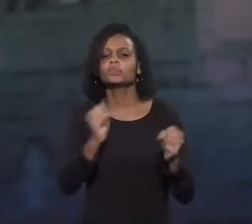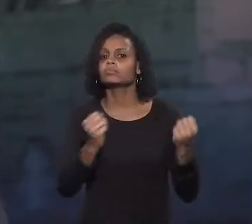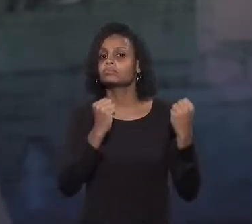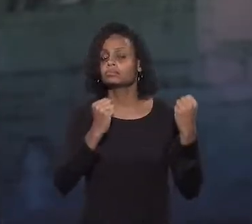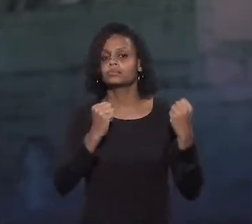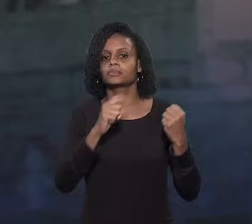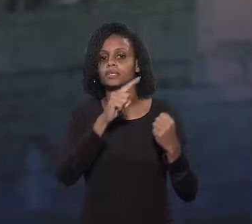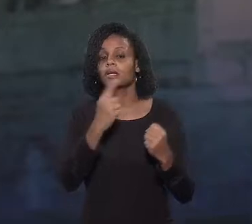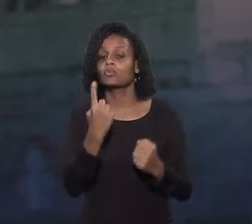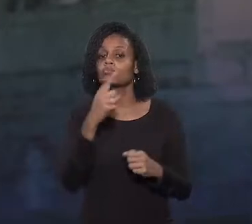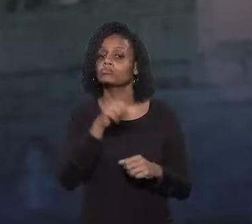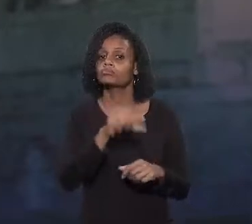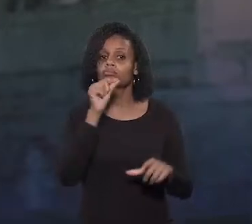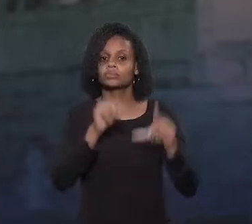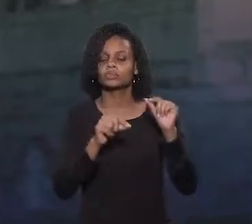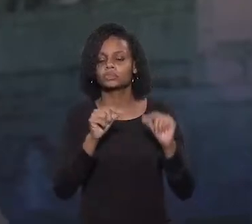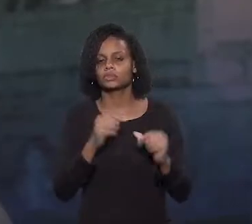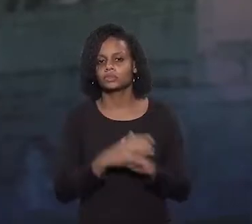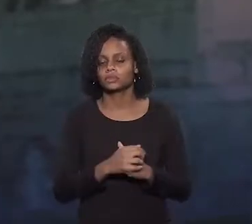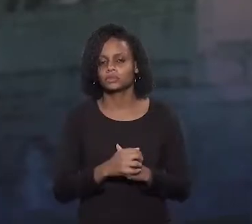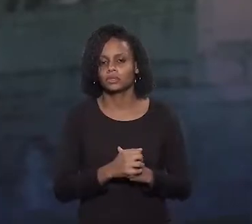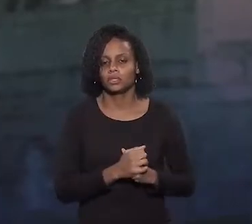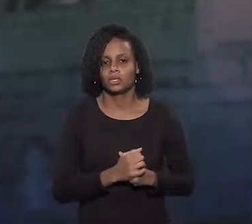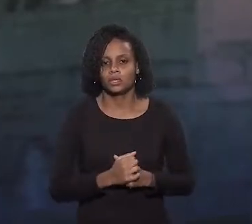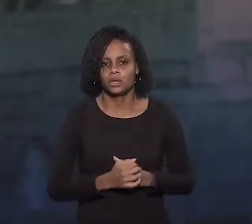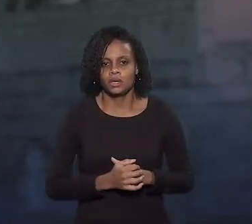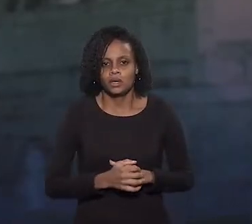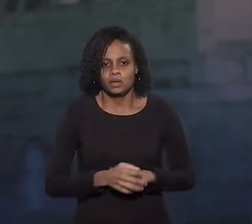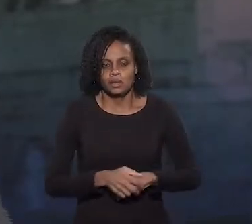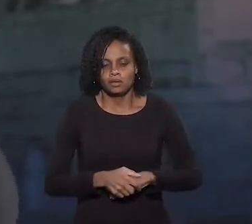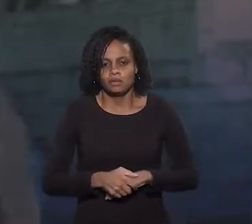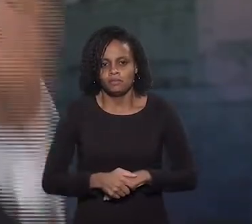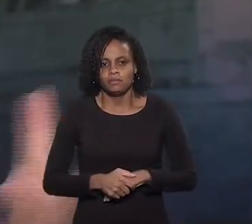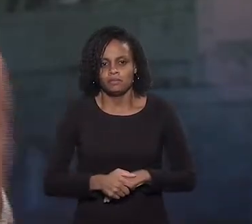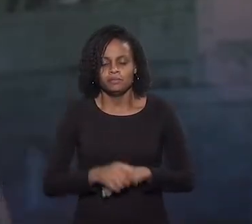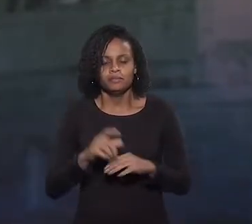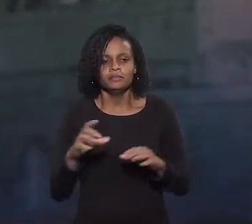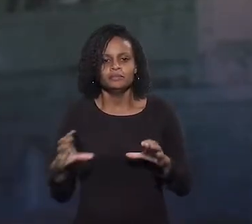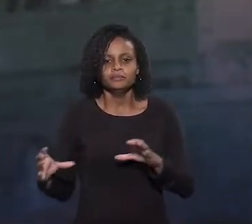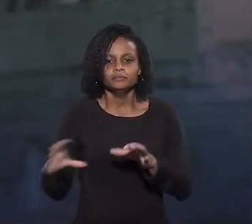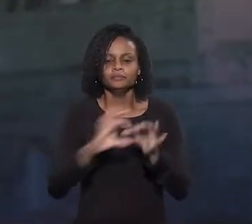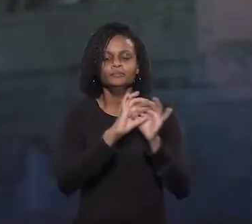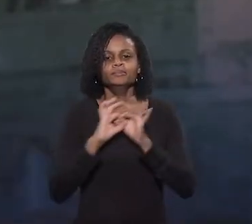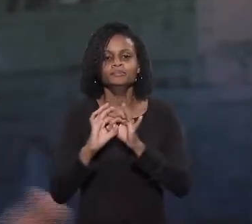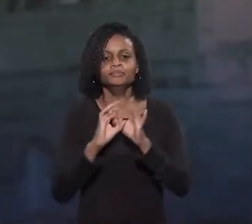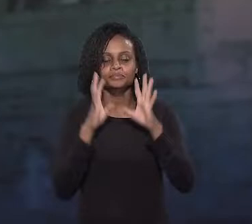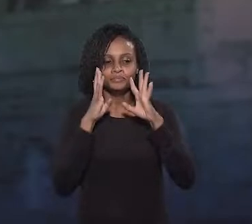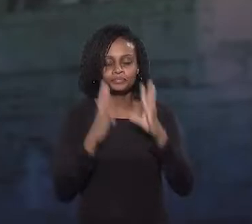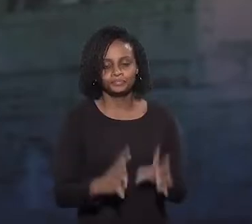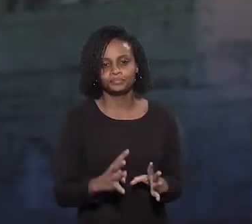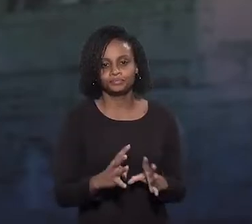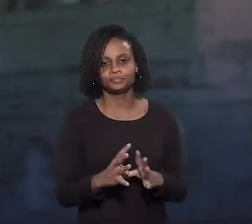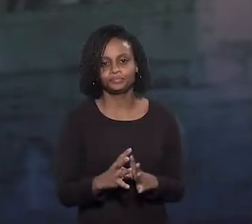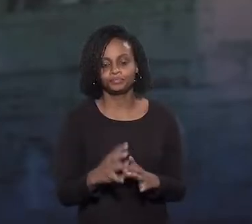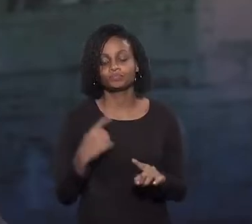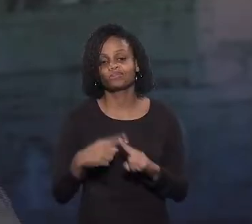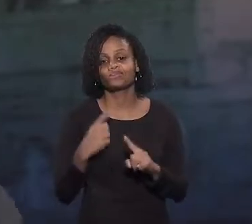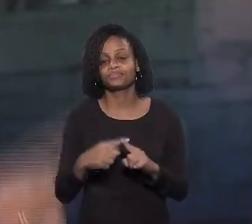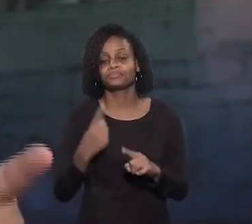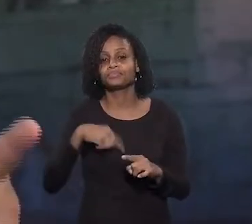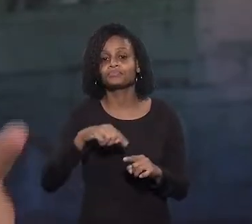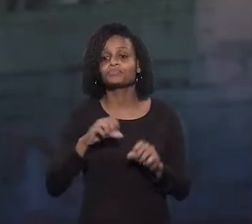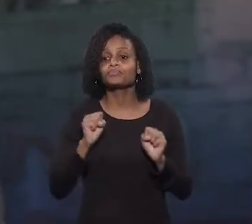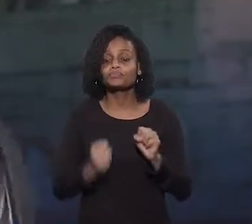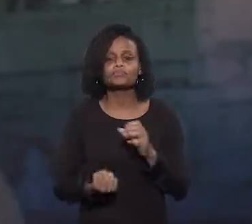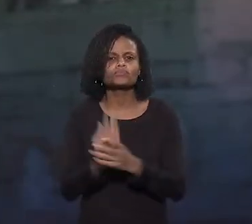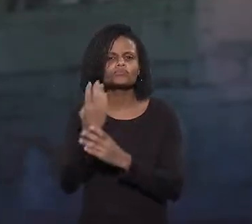uma das grandes alternativas de ser uma grande rede de atendimento. Até porque podemos abrir